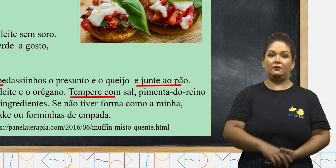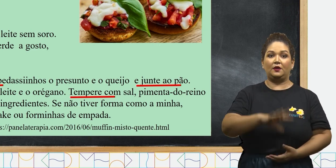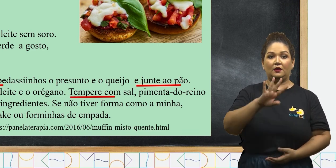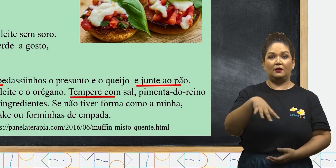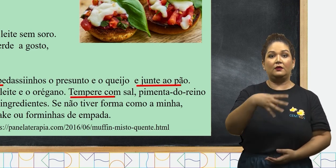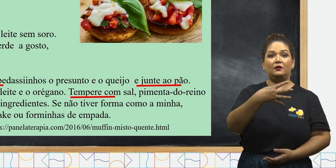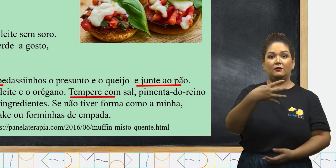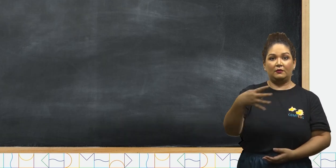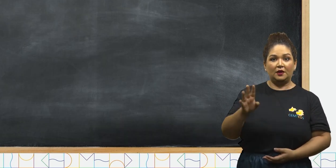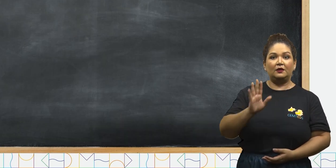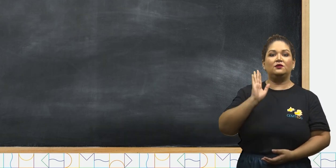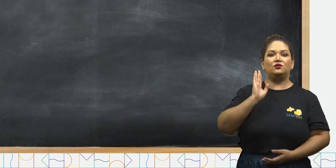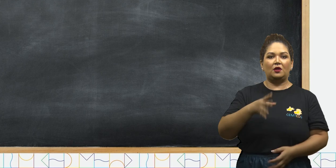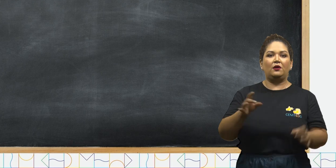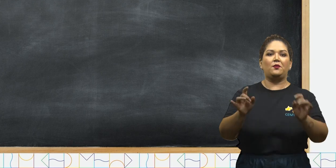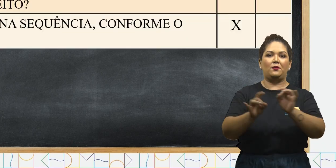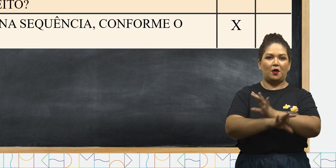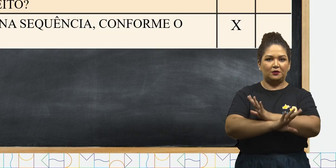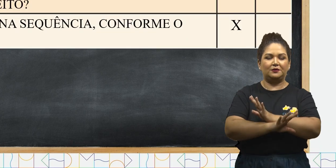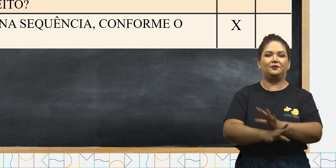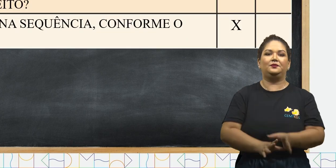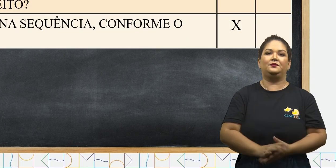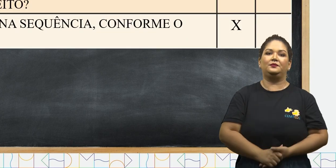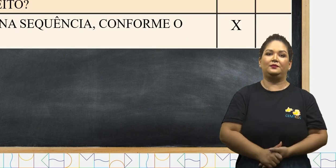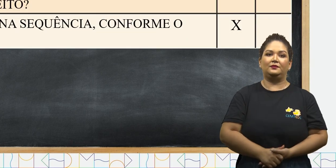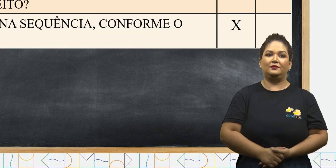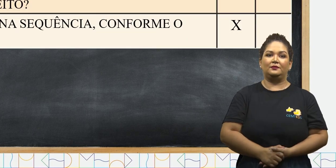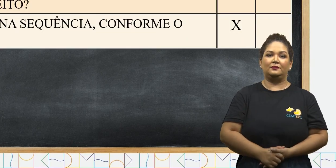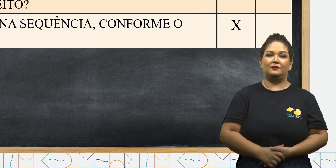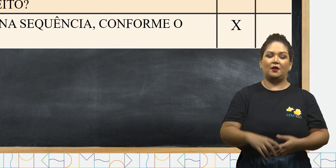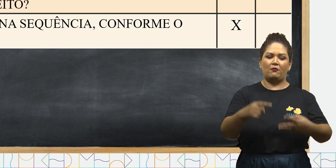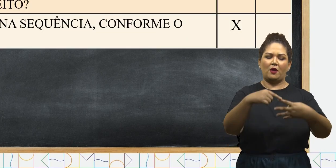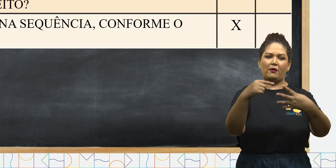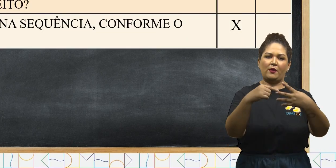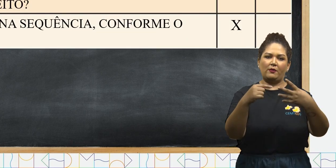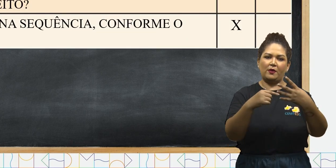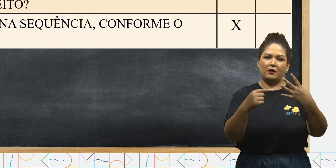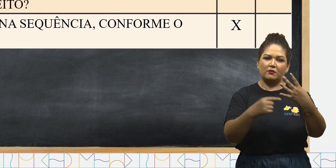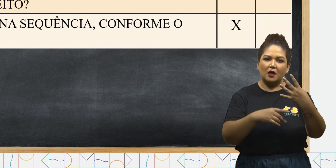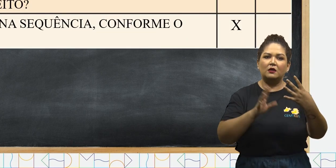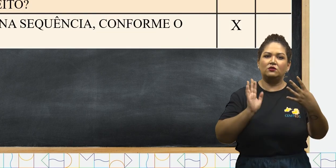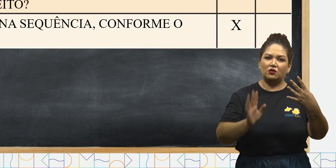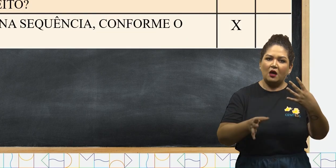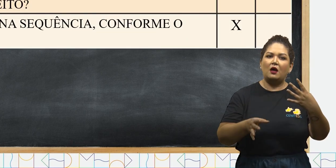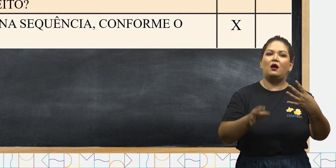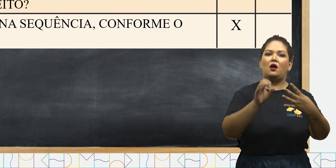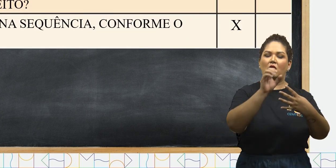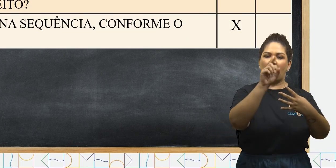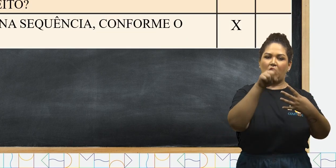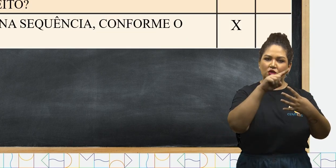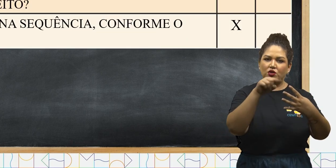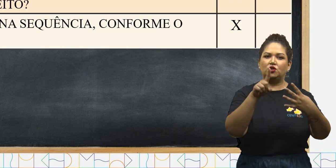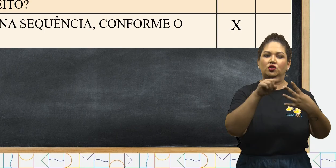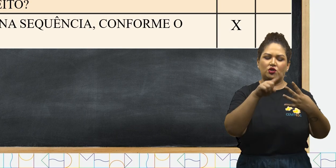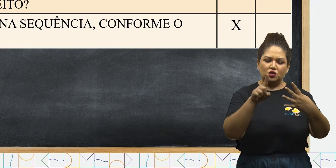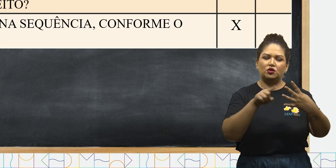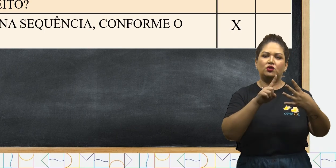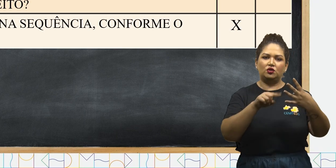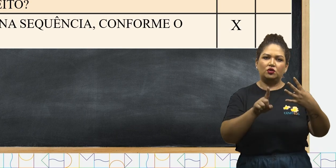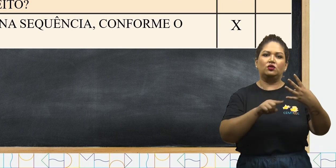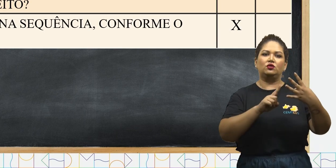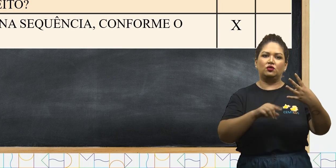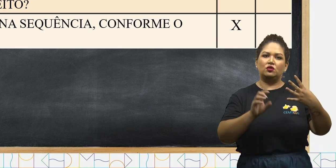Tabela de revisão preenchida. Todos os itens dela foram revisados.